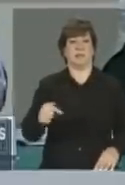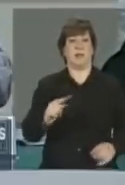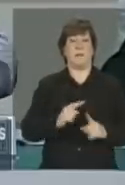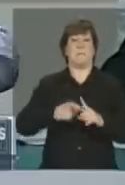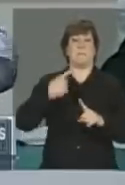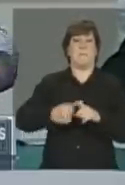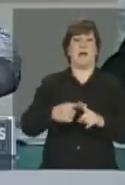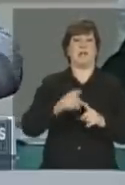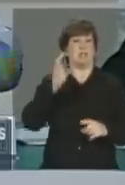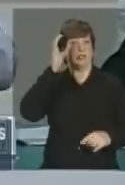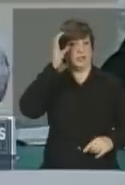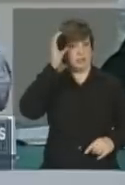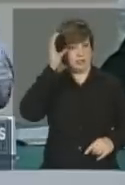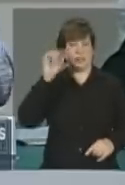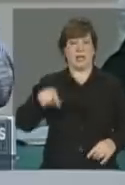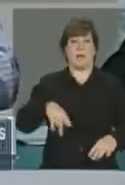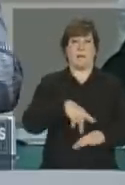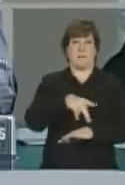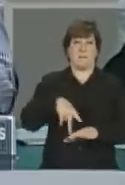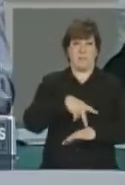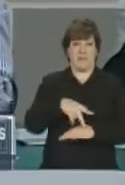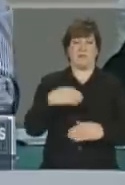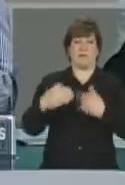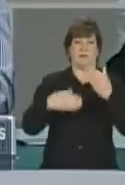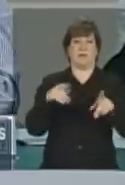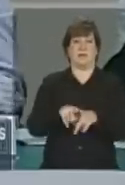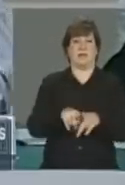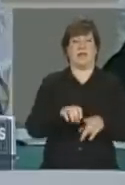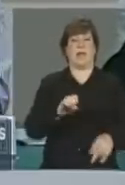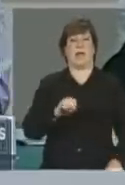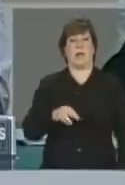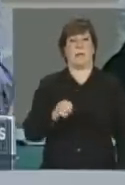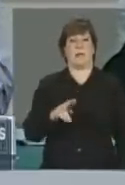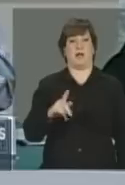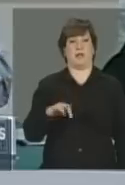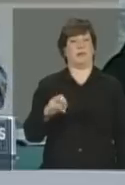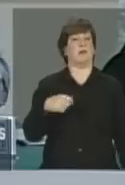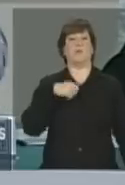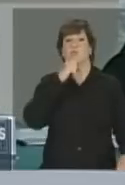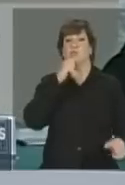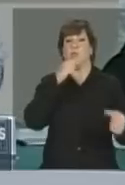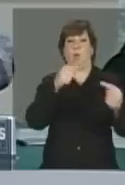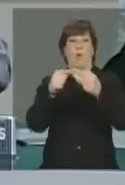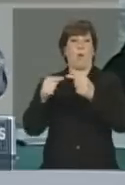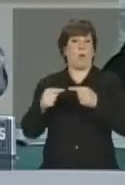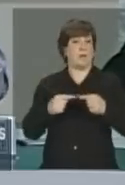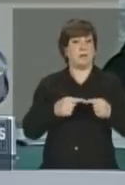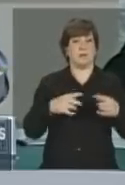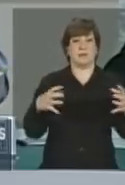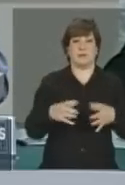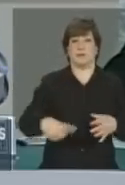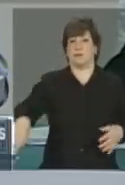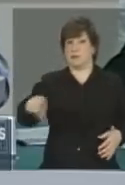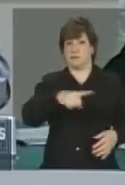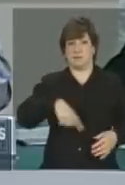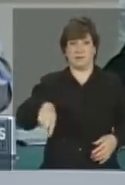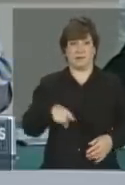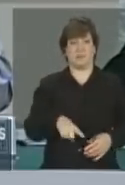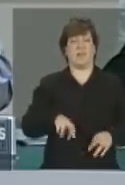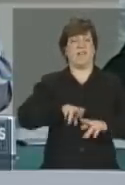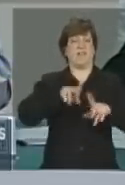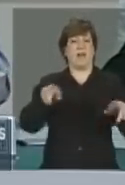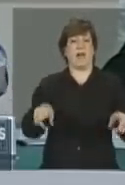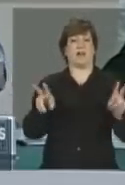grupo dos países em desenvolvimento e emergentes, não tem consenso entre si sobre várias teses que estão no documento